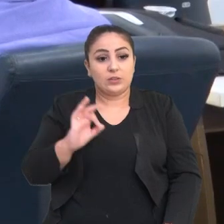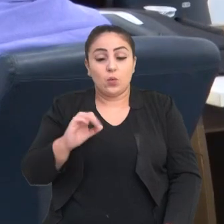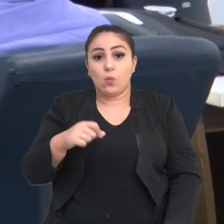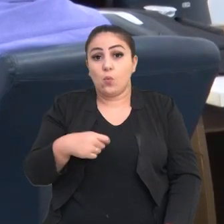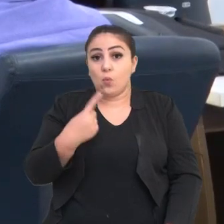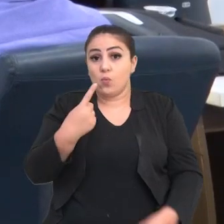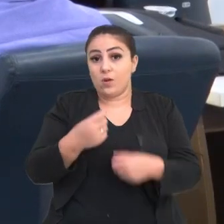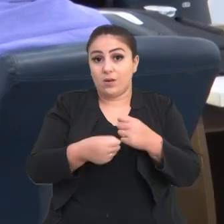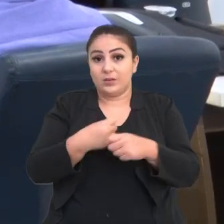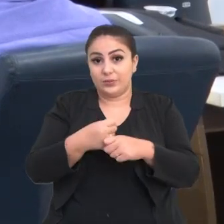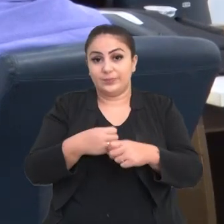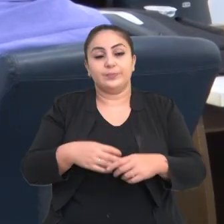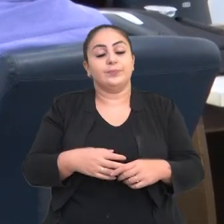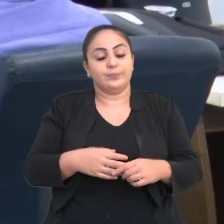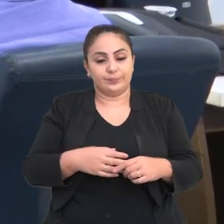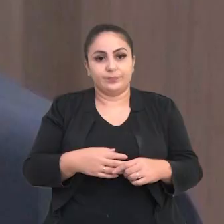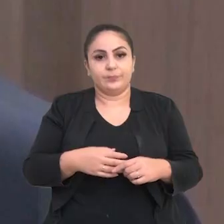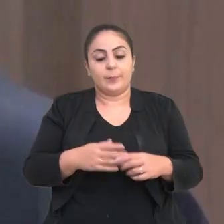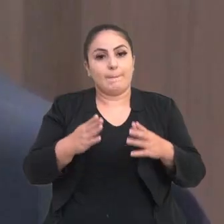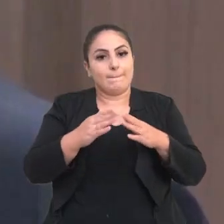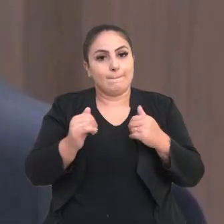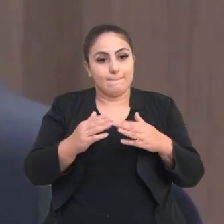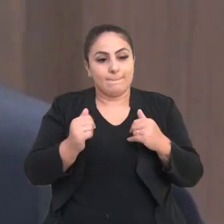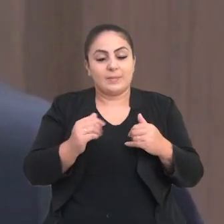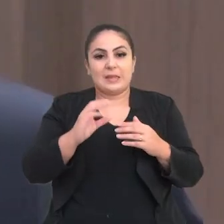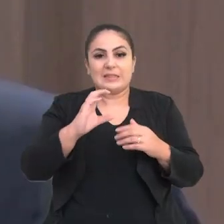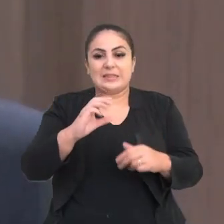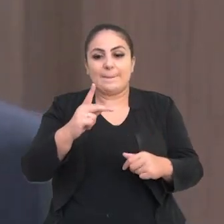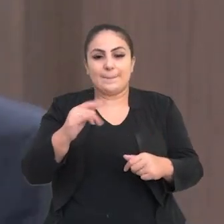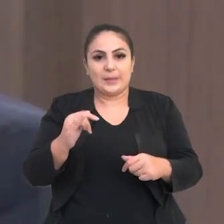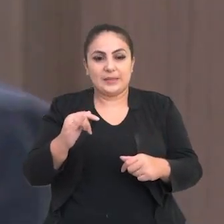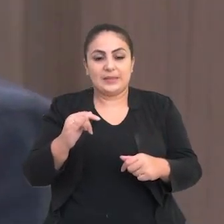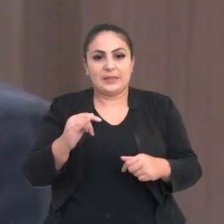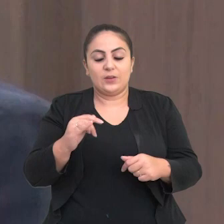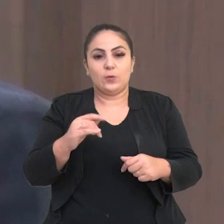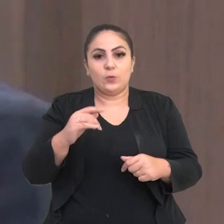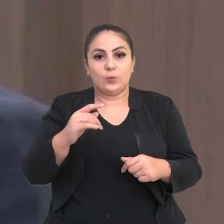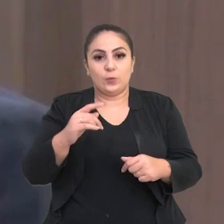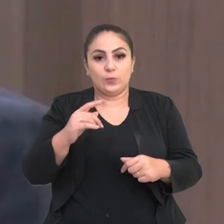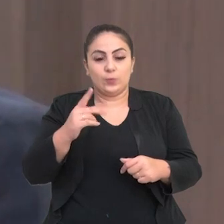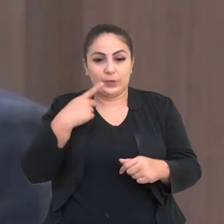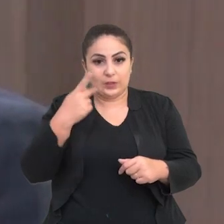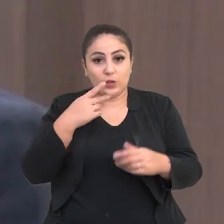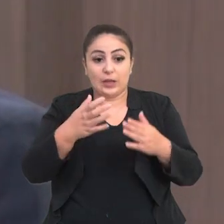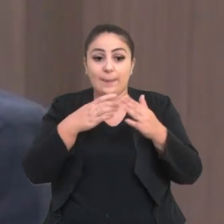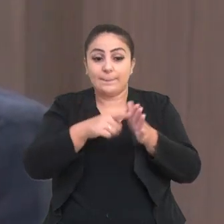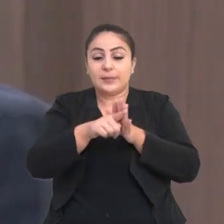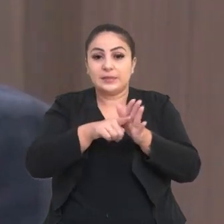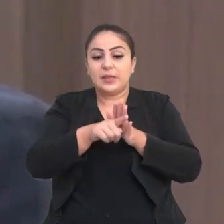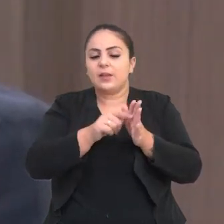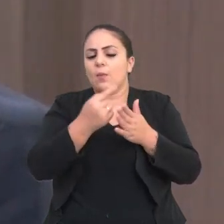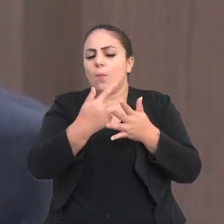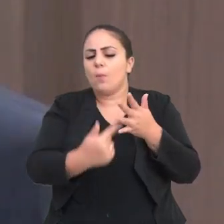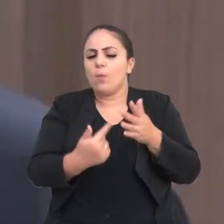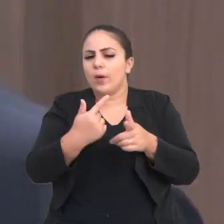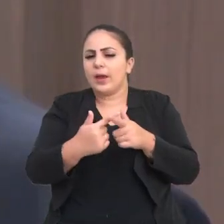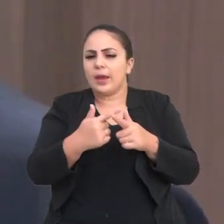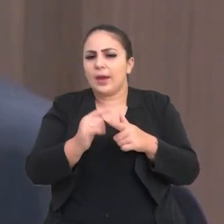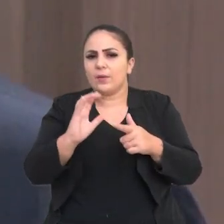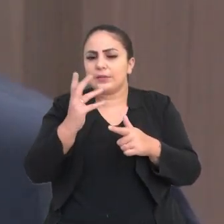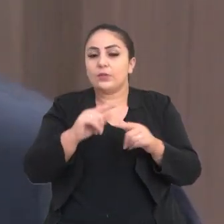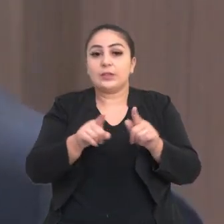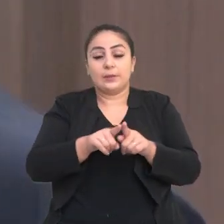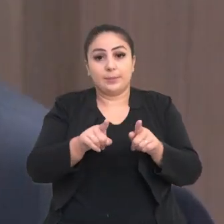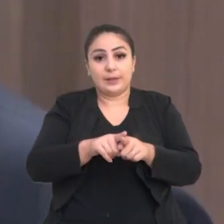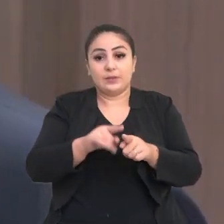1.900% em apenas um ano. Com o pedido de CPI, o parlamentar pretende investigar as causas e